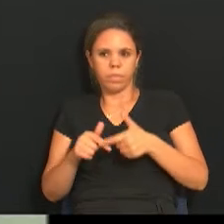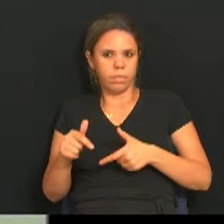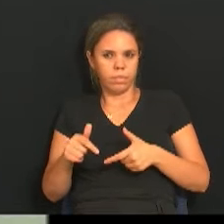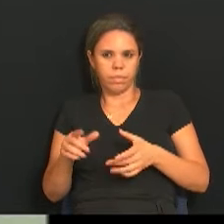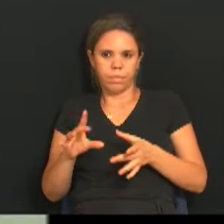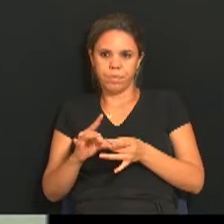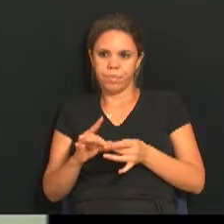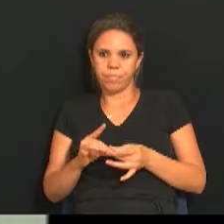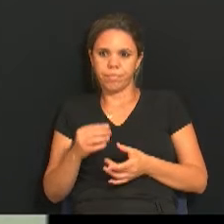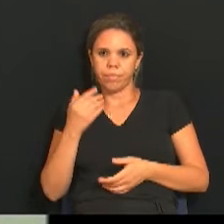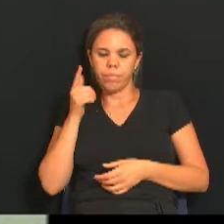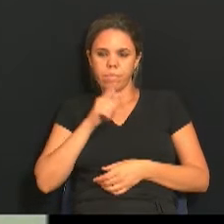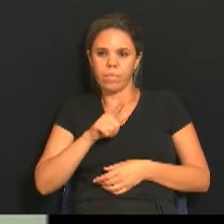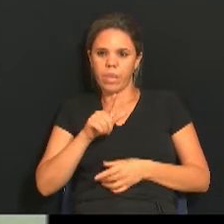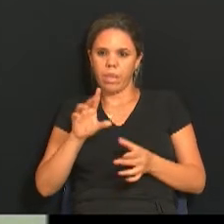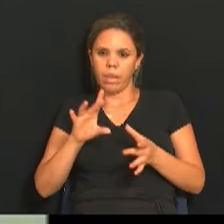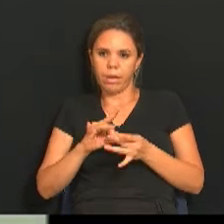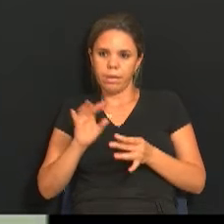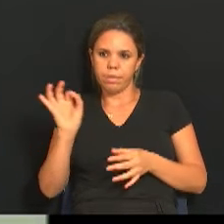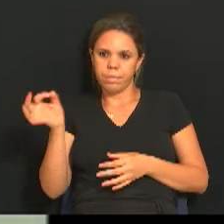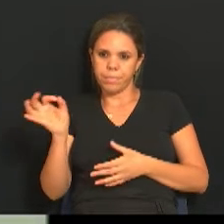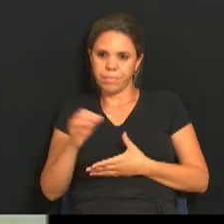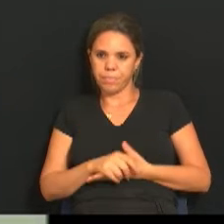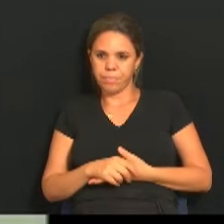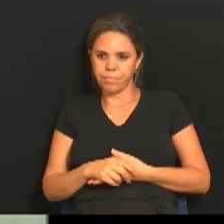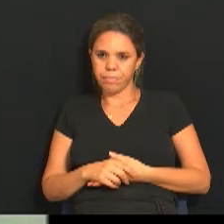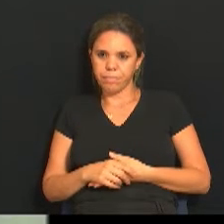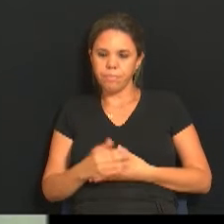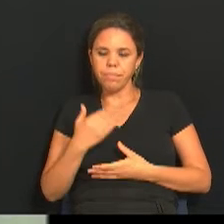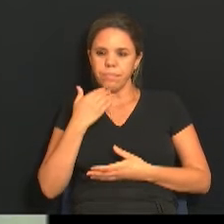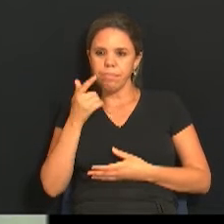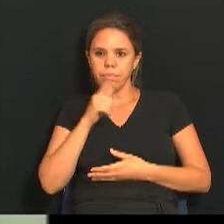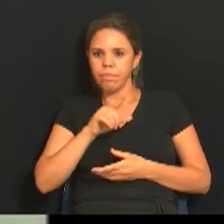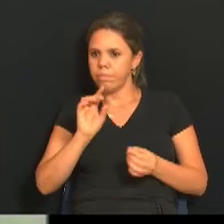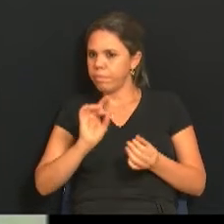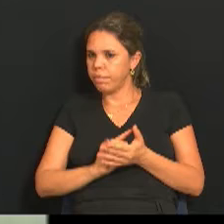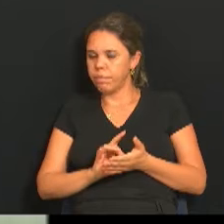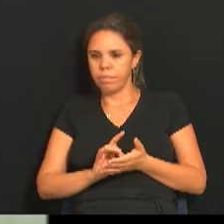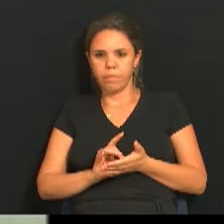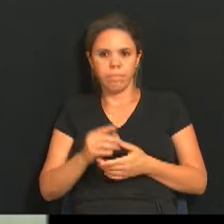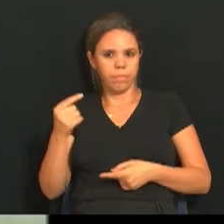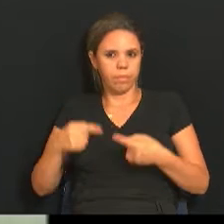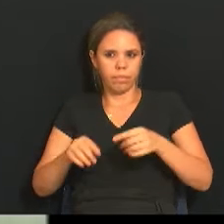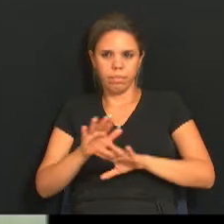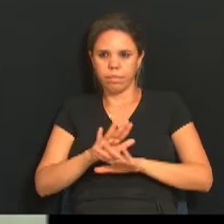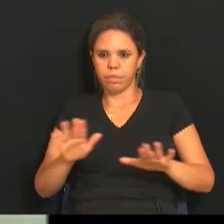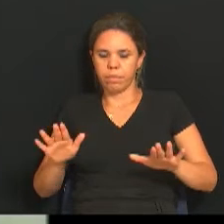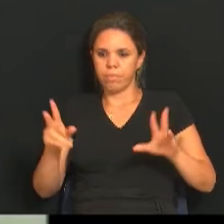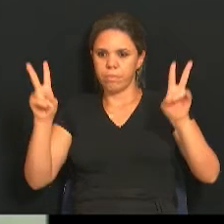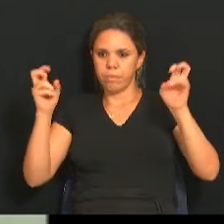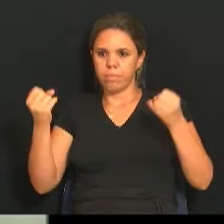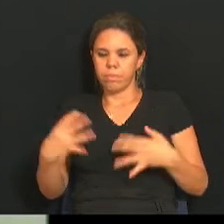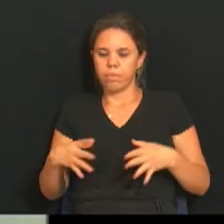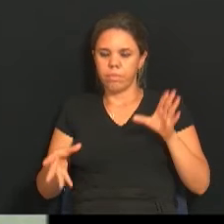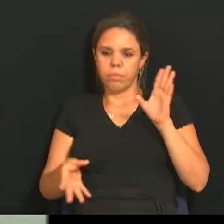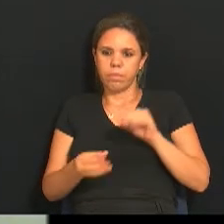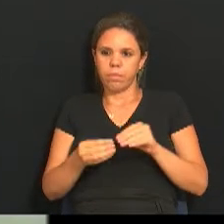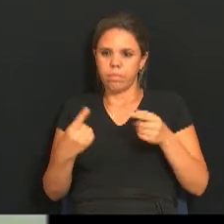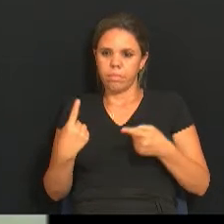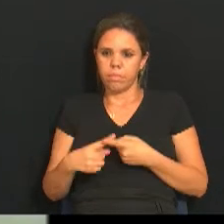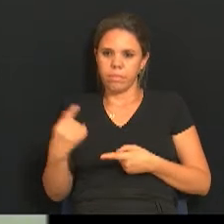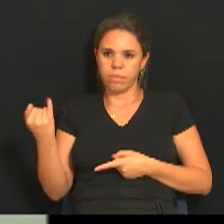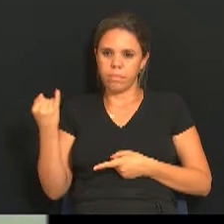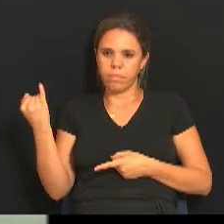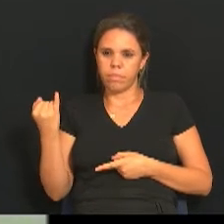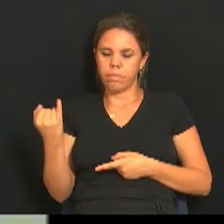a gente com certeza não consegue ser eficiente nessa política. Então, eu quis ressaltar muito isso, que é importante a gente